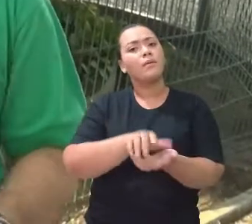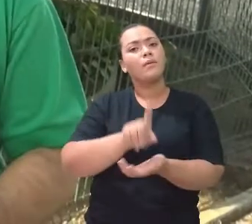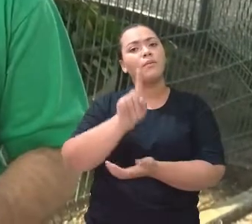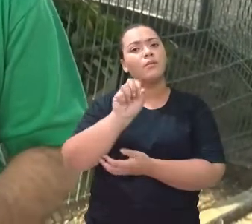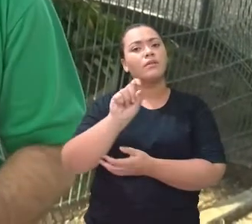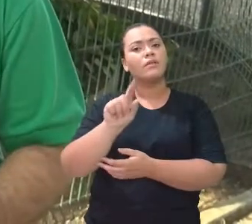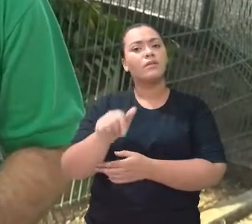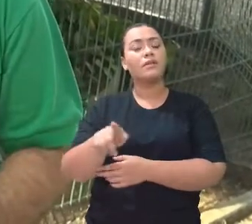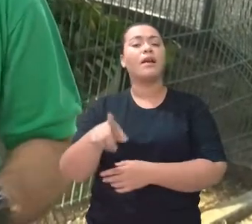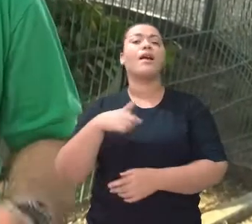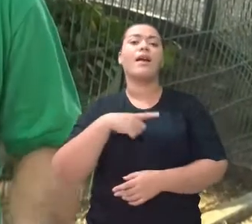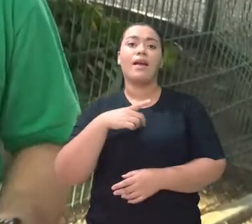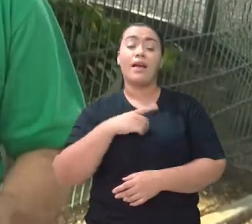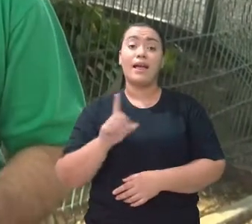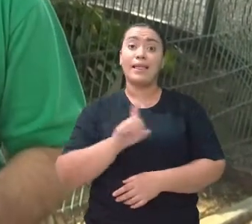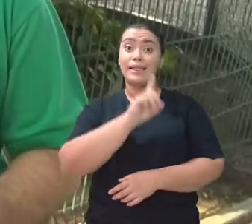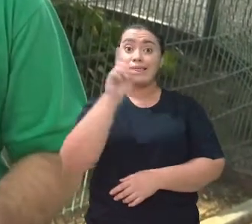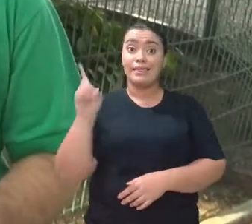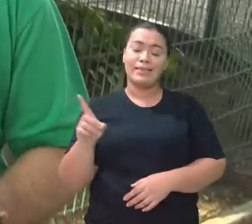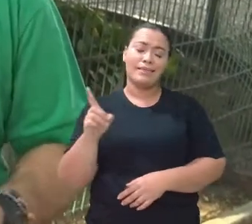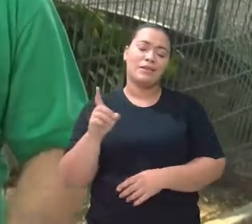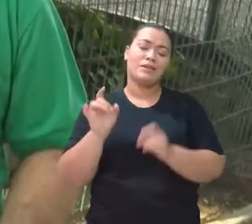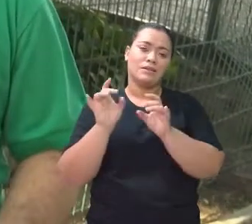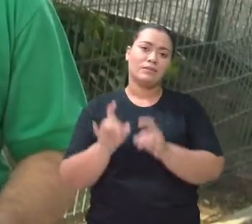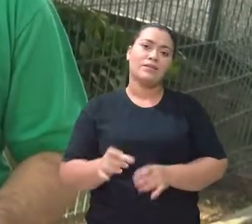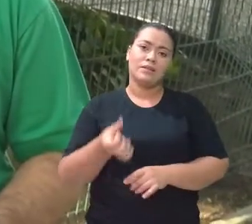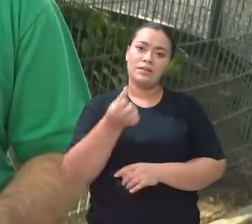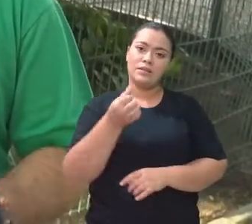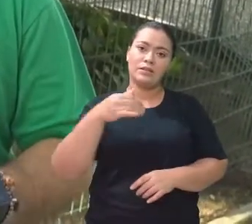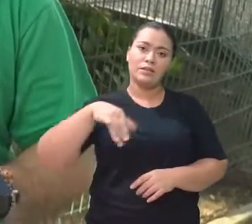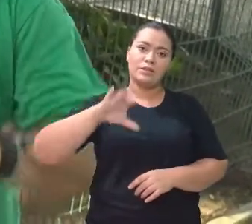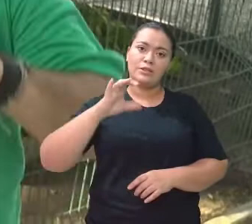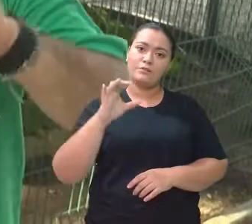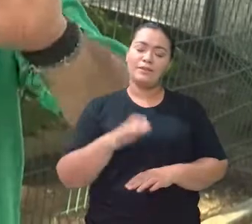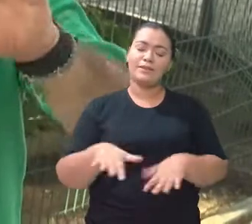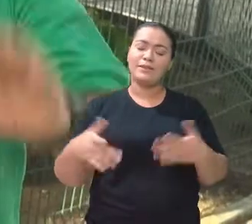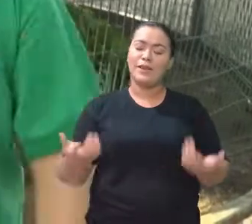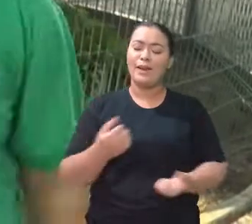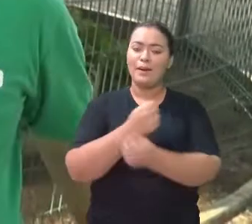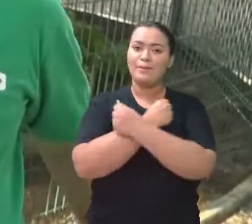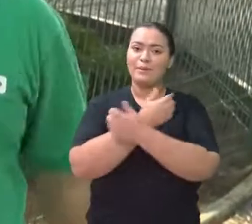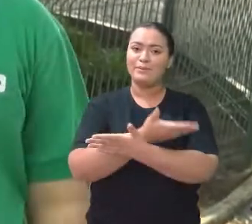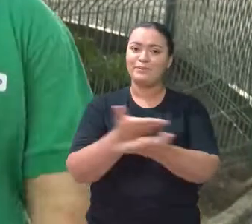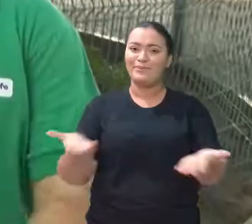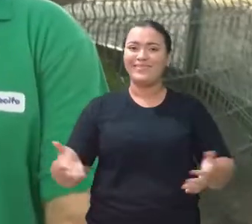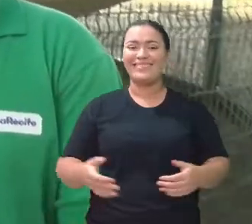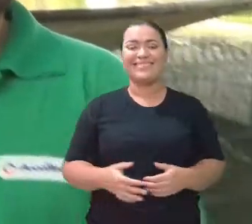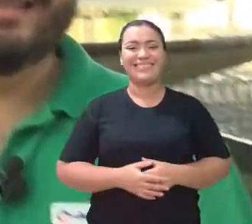nós temos a data magna de 6 de março. É isso aí, pessoal. Grande abraço para vocês.